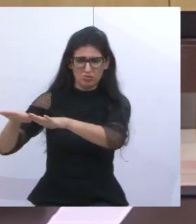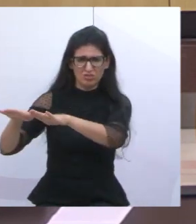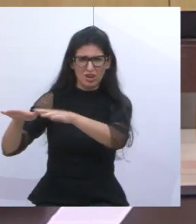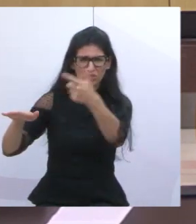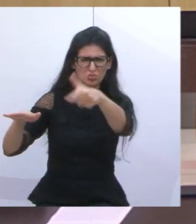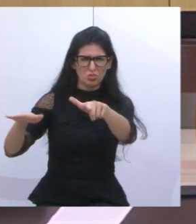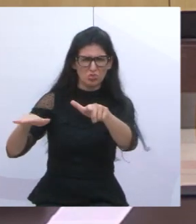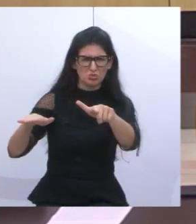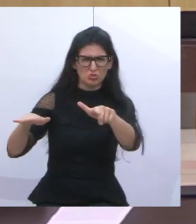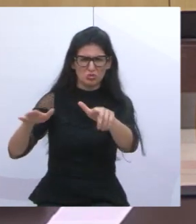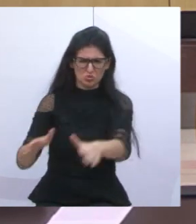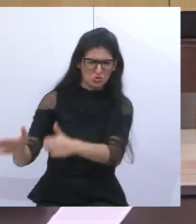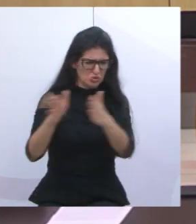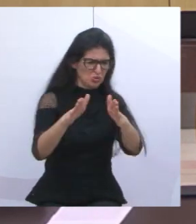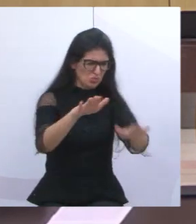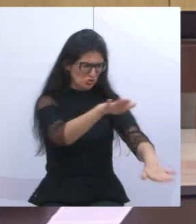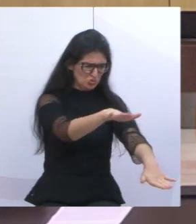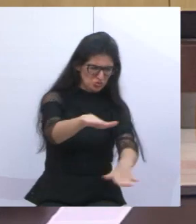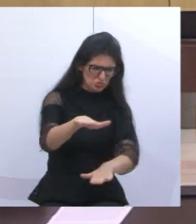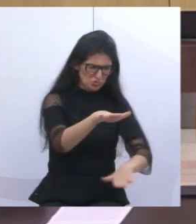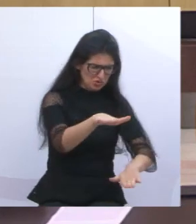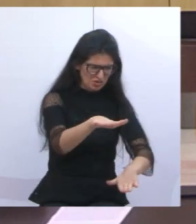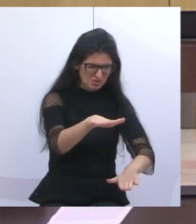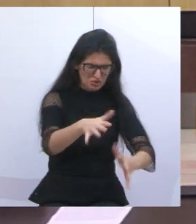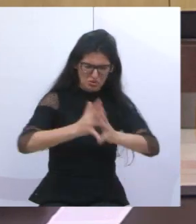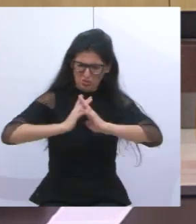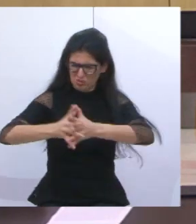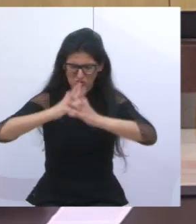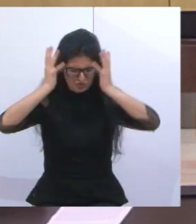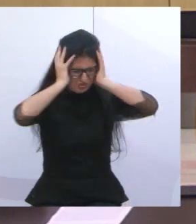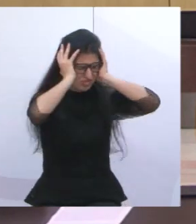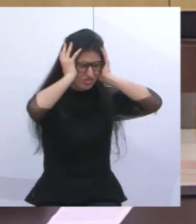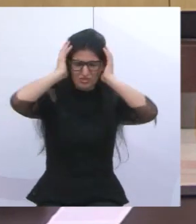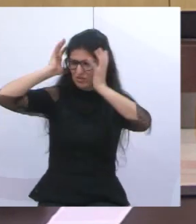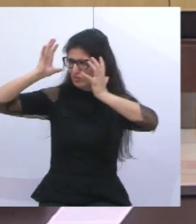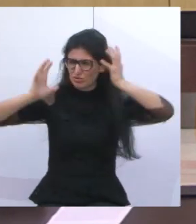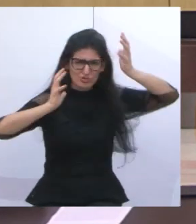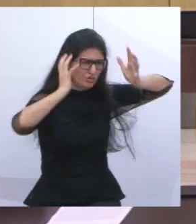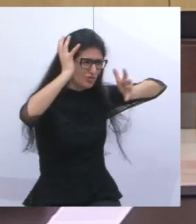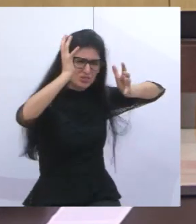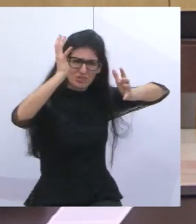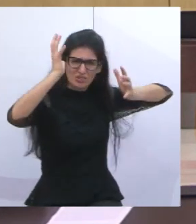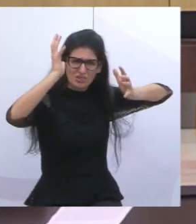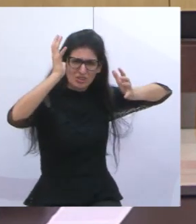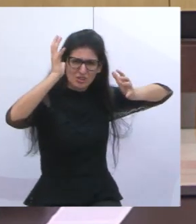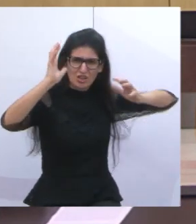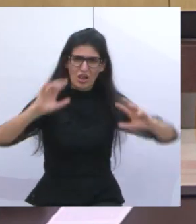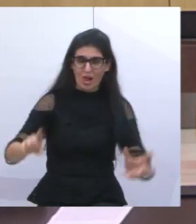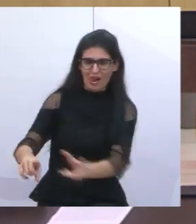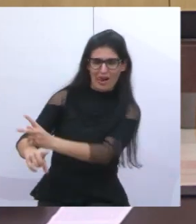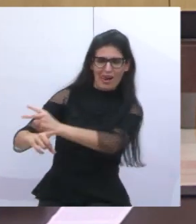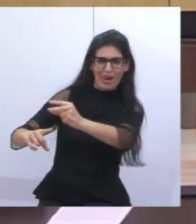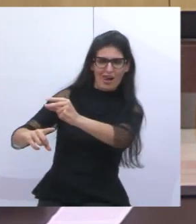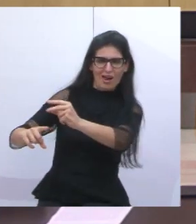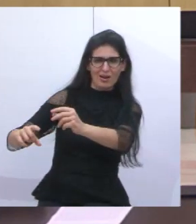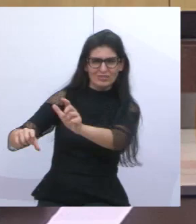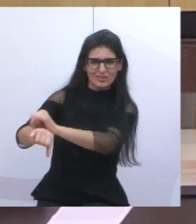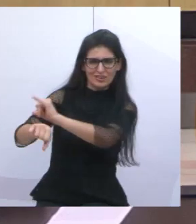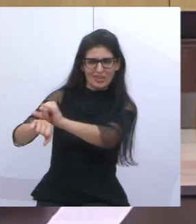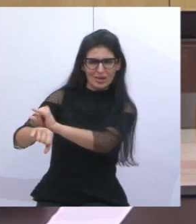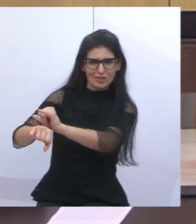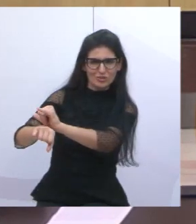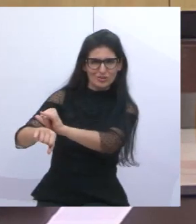igualdade. Então, eu não estou conseguindo entender. Quando é para fazer sucesso, é de um jeito. Quando não é para fazer sucesso, é de outro jeito.